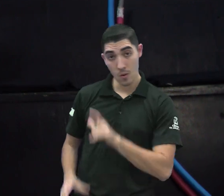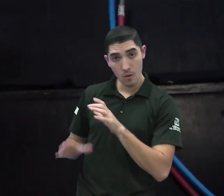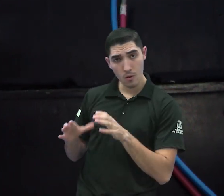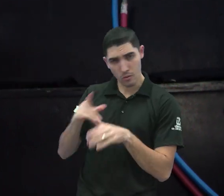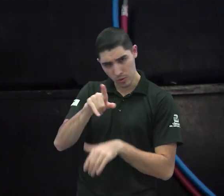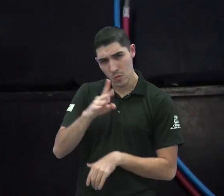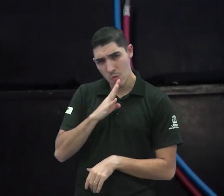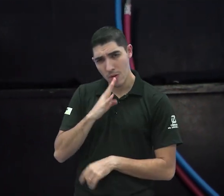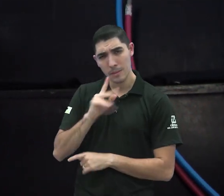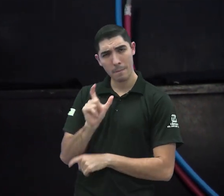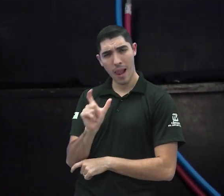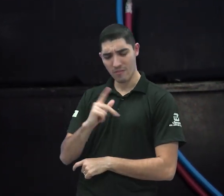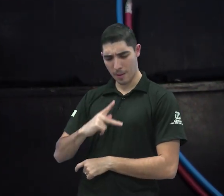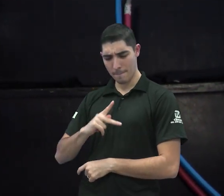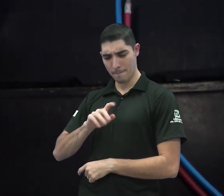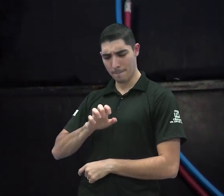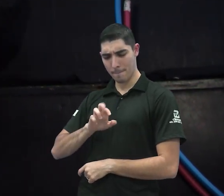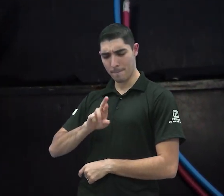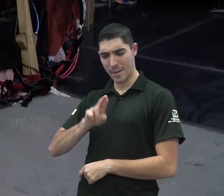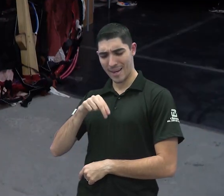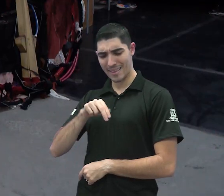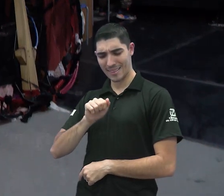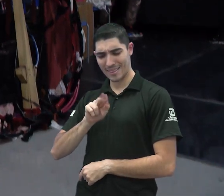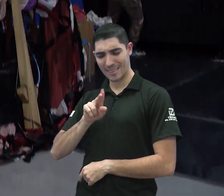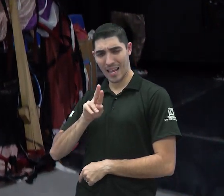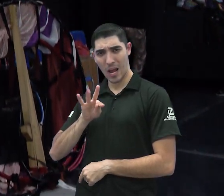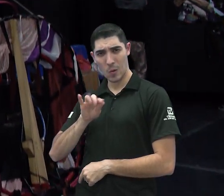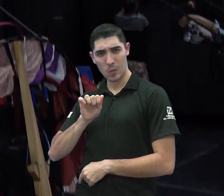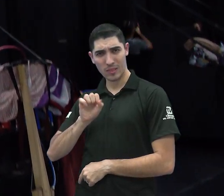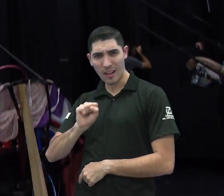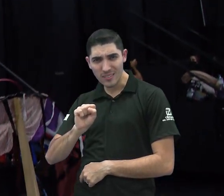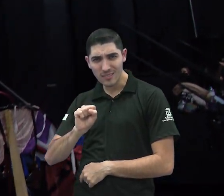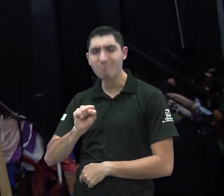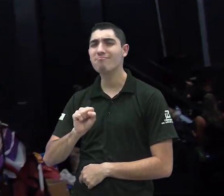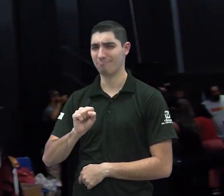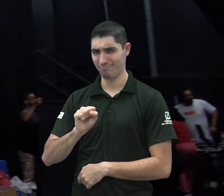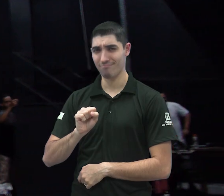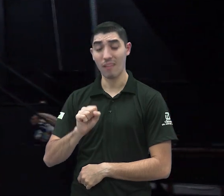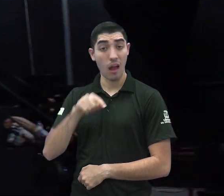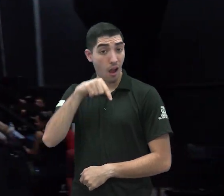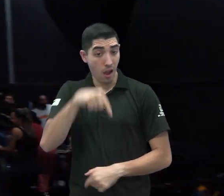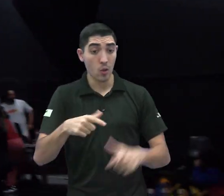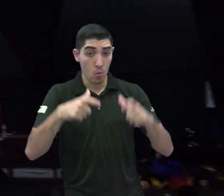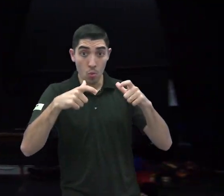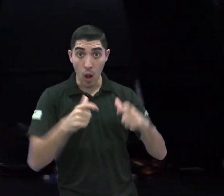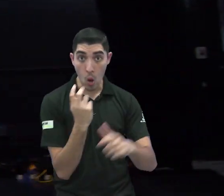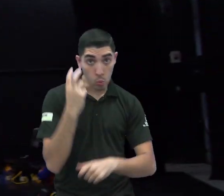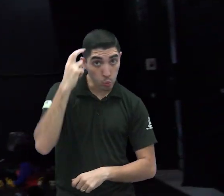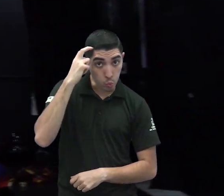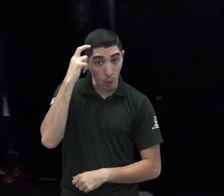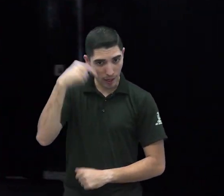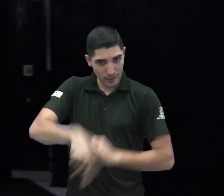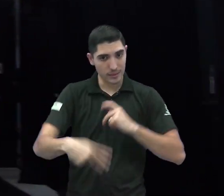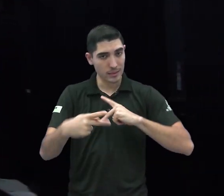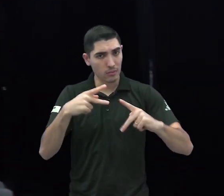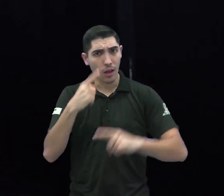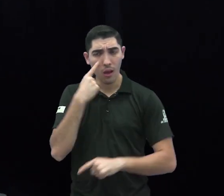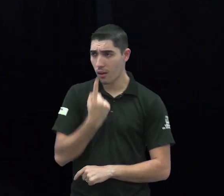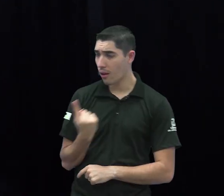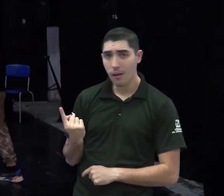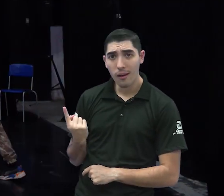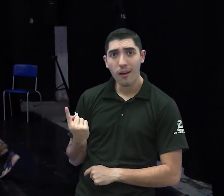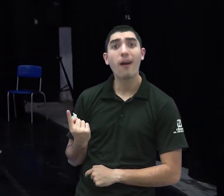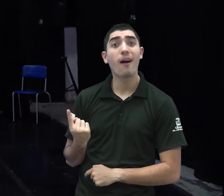Pernaltas. Você já ouviu essa expressão? Bom, nesse espaço cultural em São José dos Campos, logo fica fácil